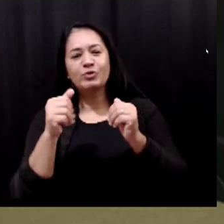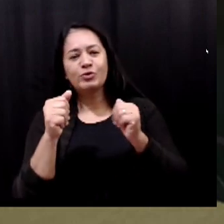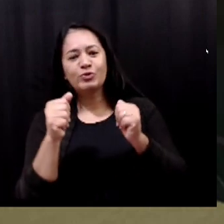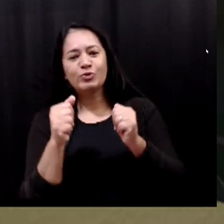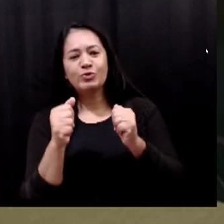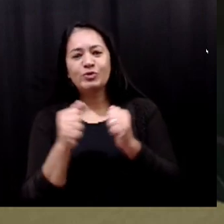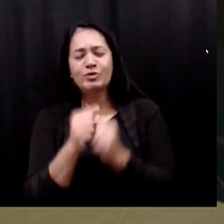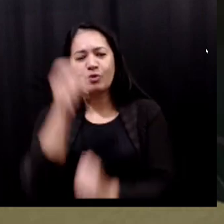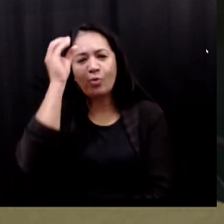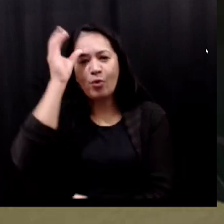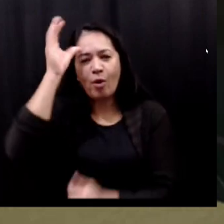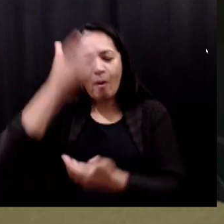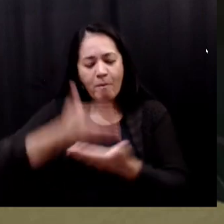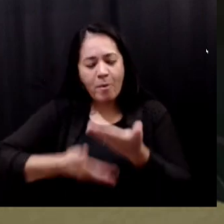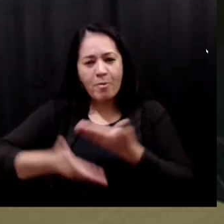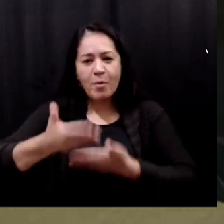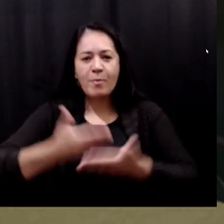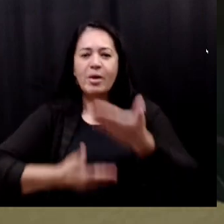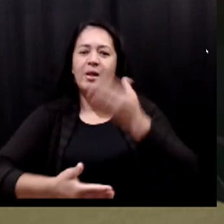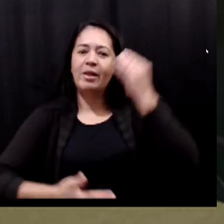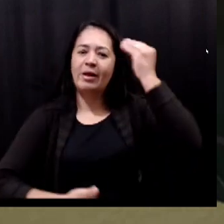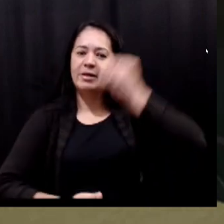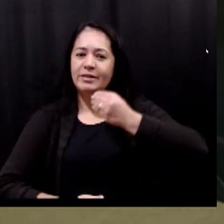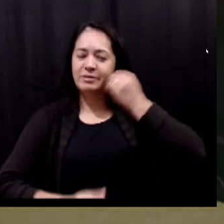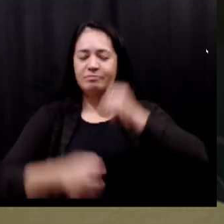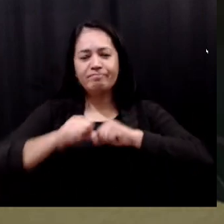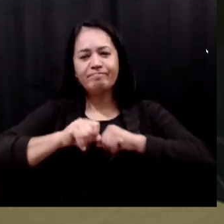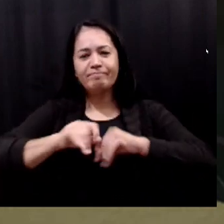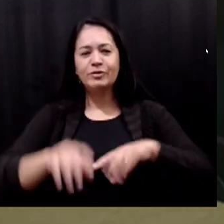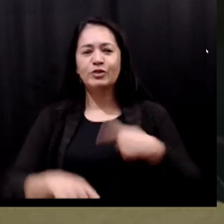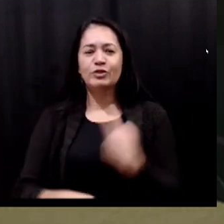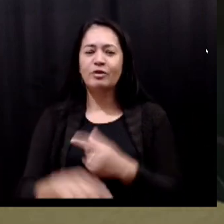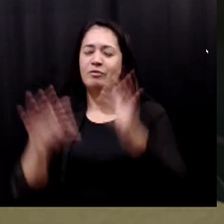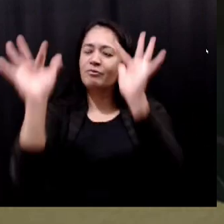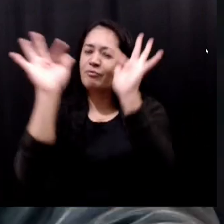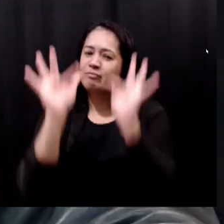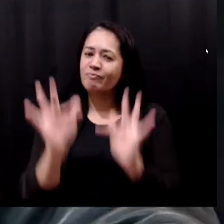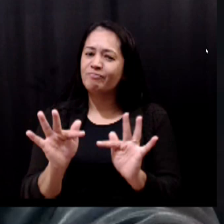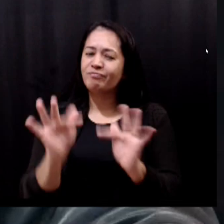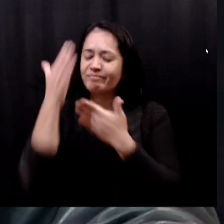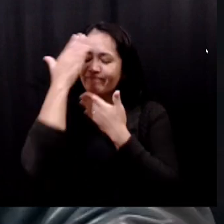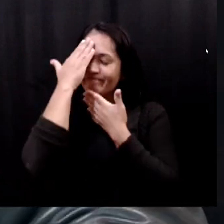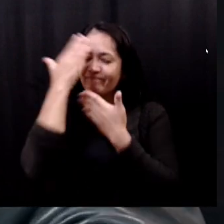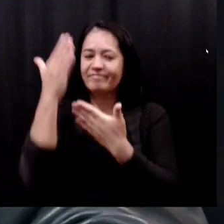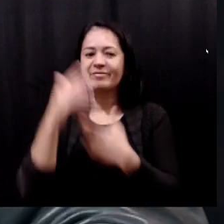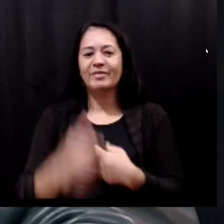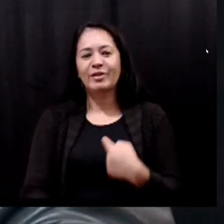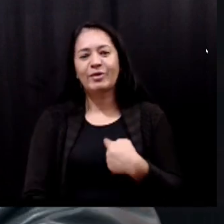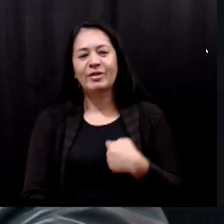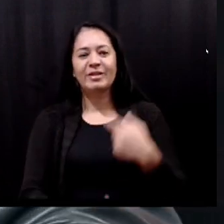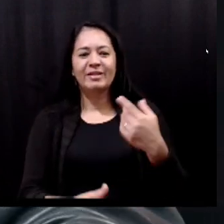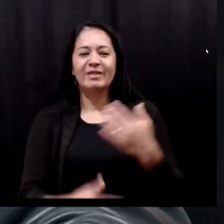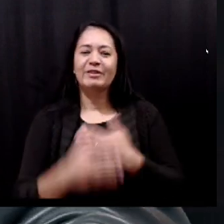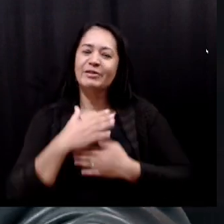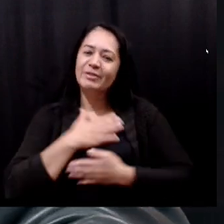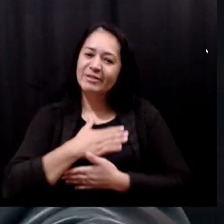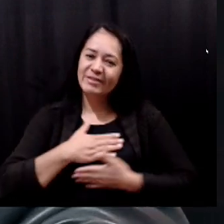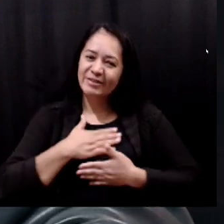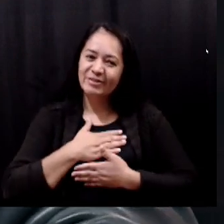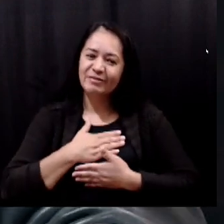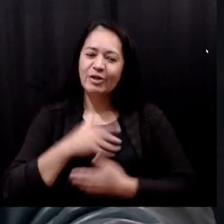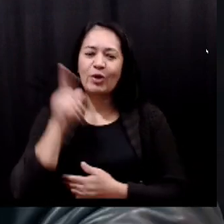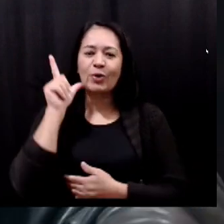conhecimento, né? Experiência. A gente fica muito feliz com isso. Gratidão. É uma satisfação poder